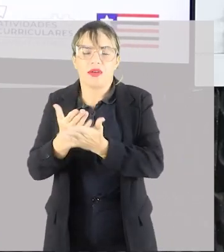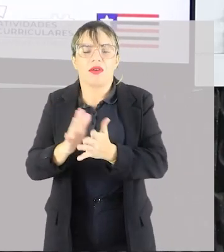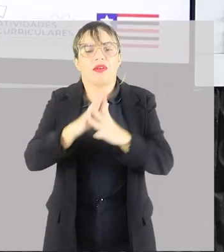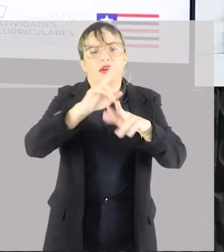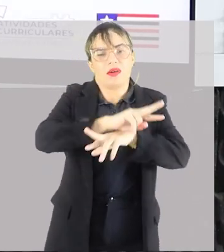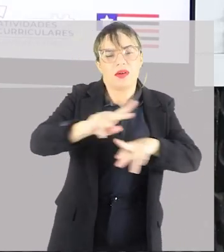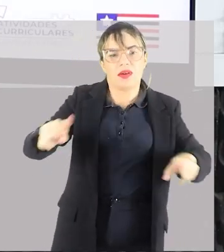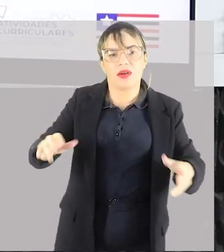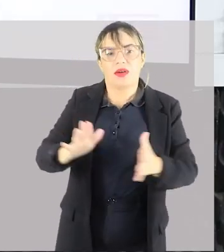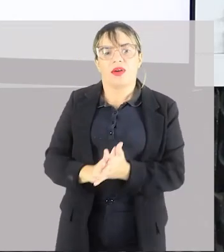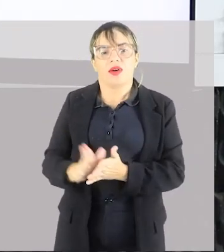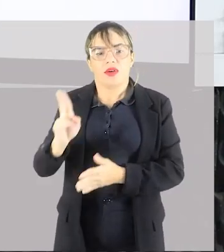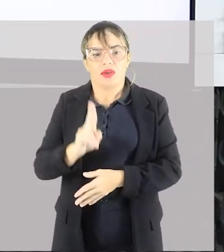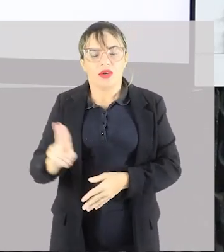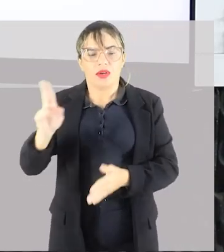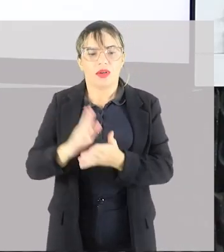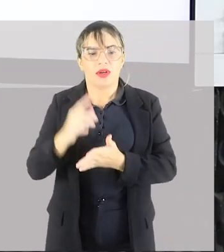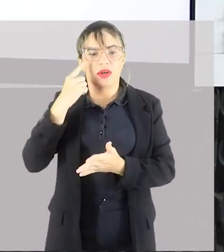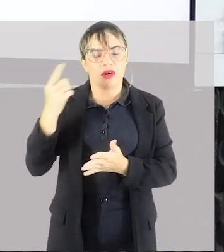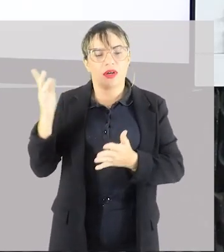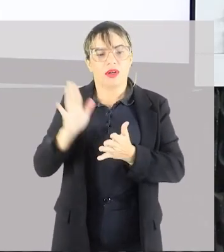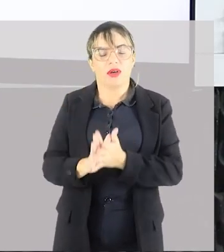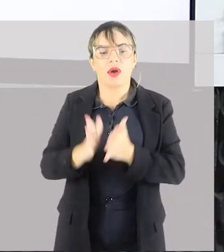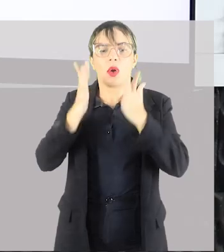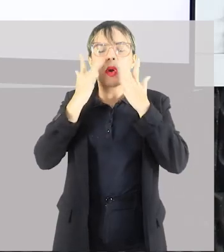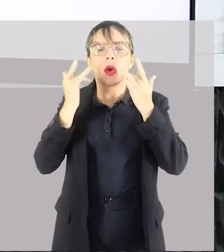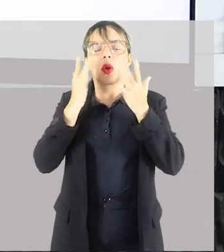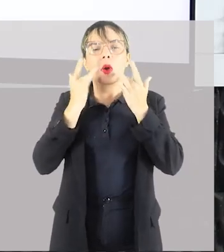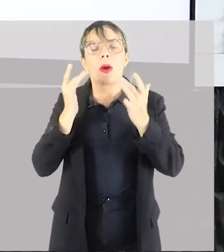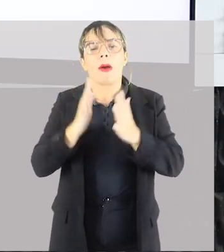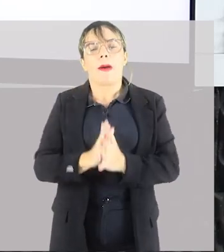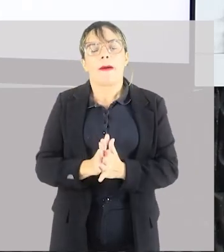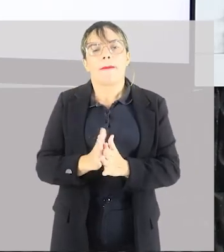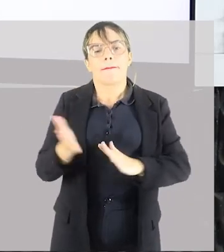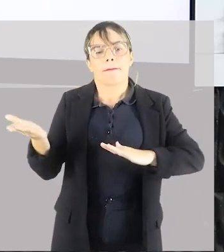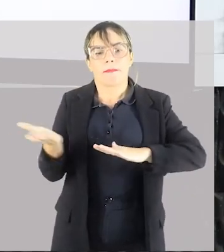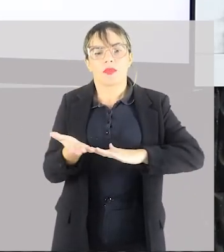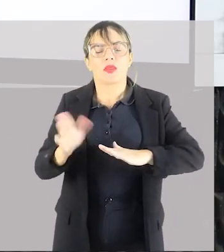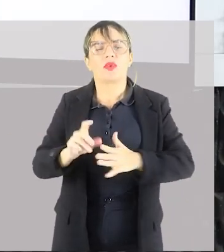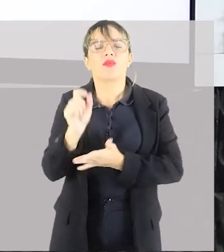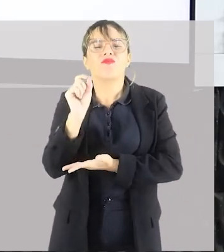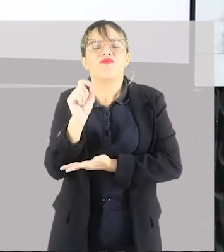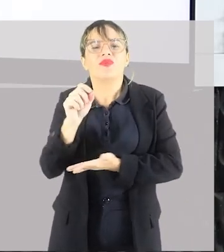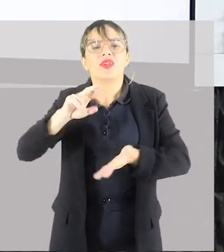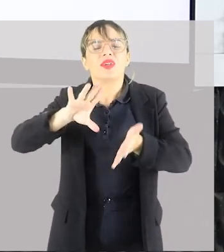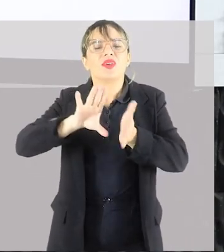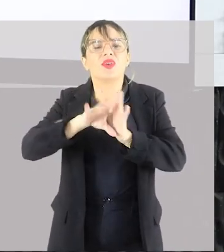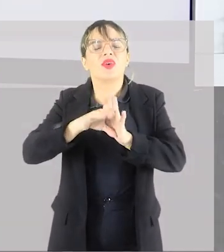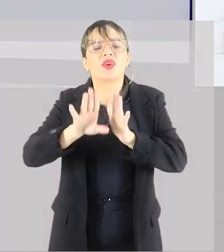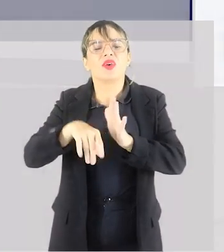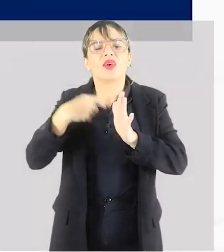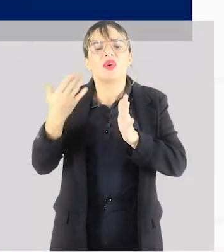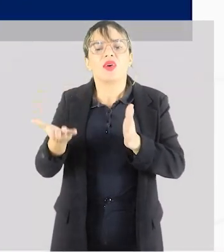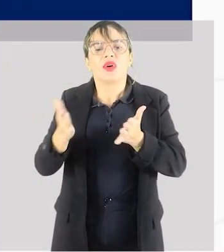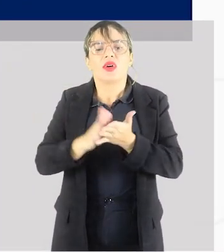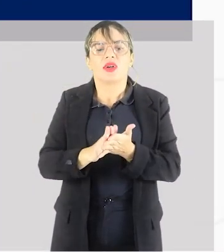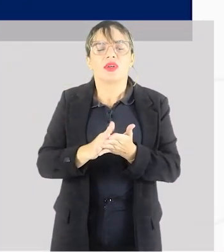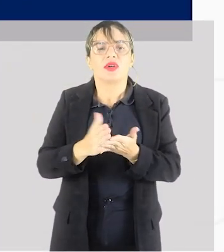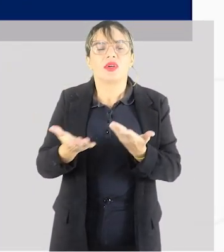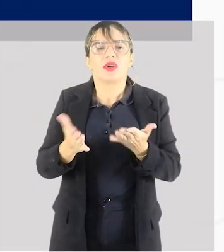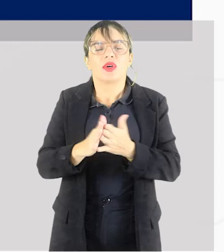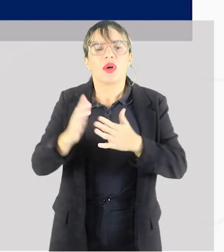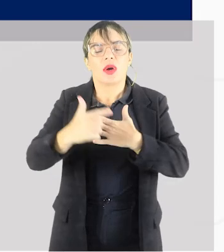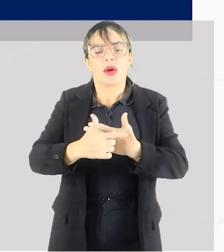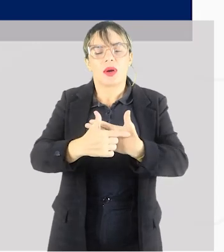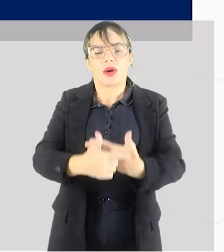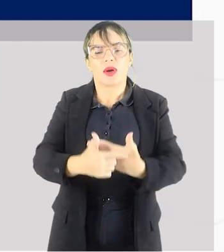coisas. Arte contemporânea. Afinal, o que é arte contemporânea? Para que ela serve? Por que ela